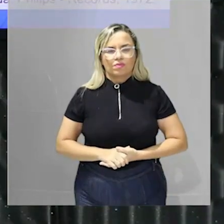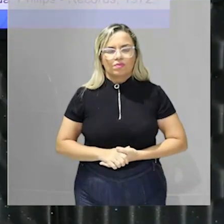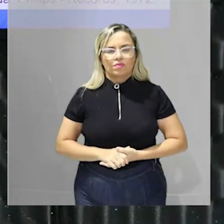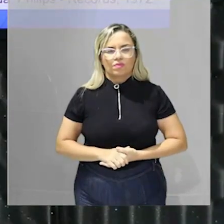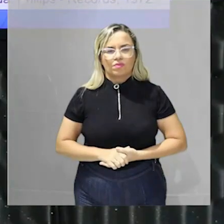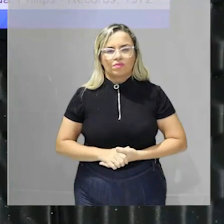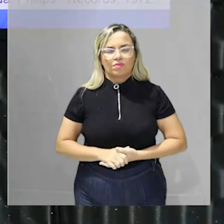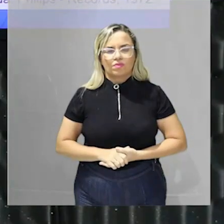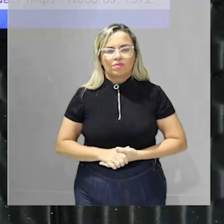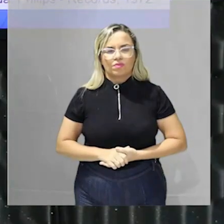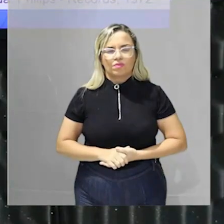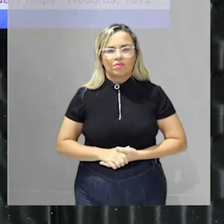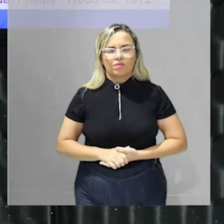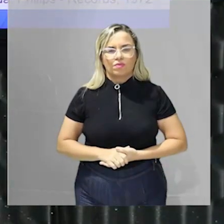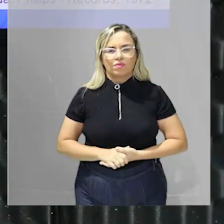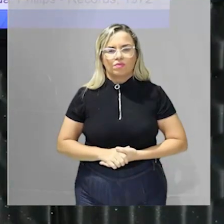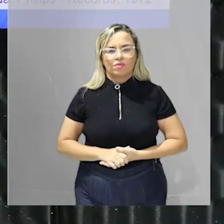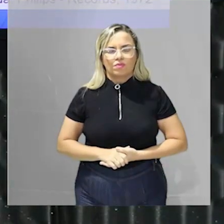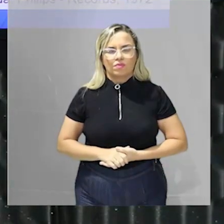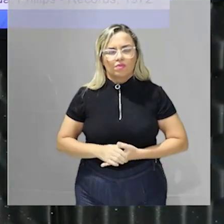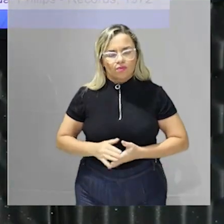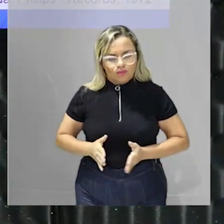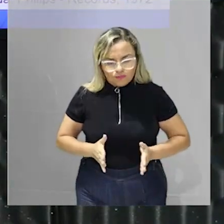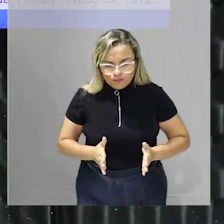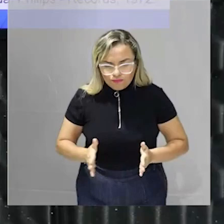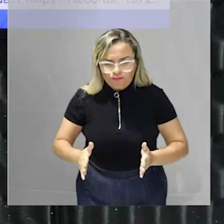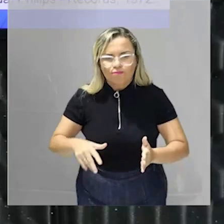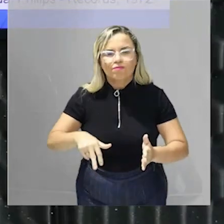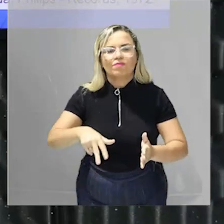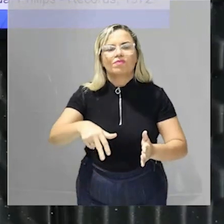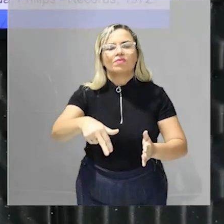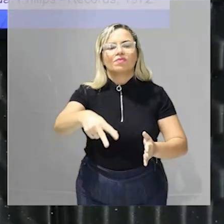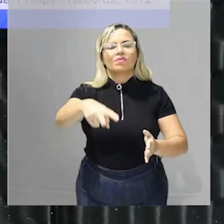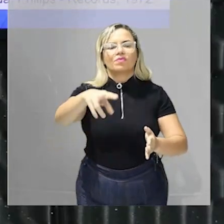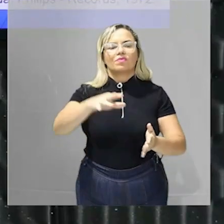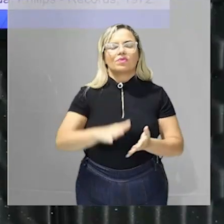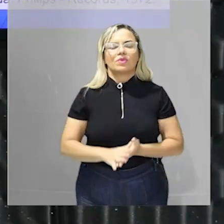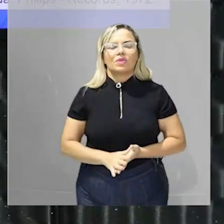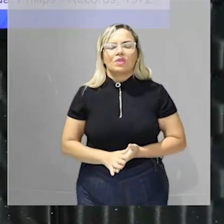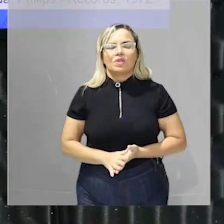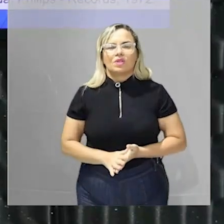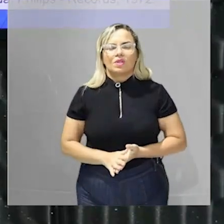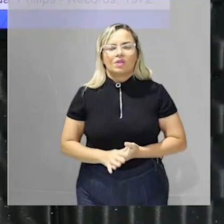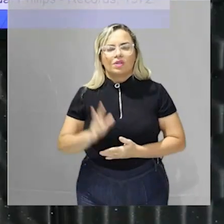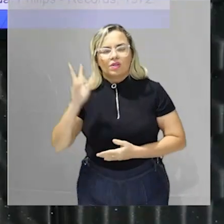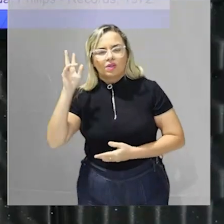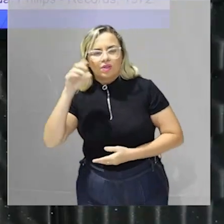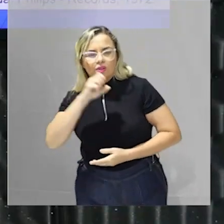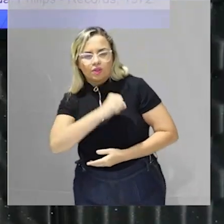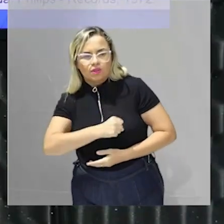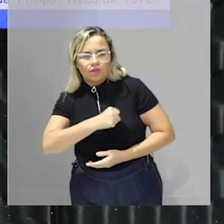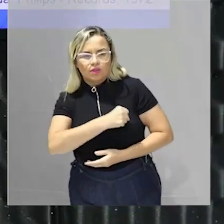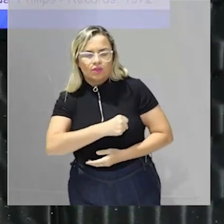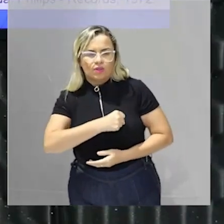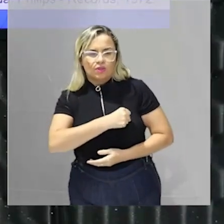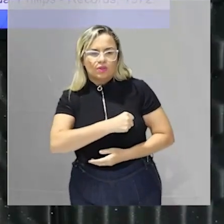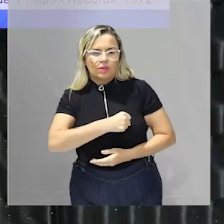que eles seguem caminhando, eles não param, eles seguem caminhando, curtidos pela saudade. E em